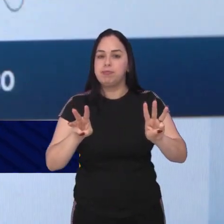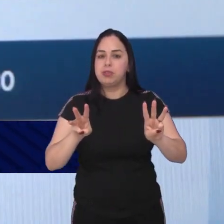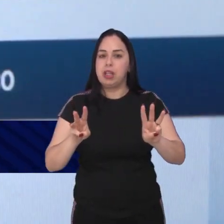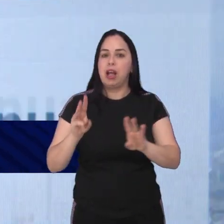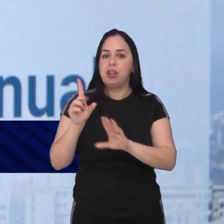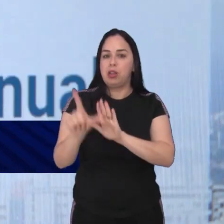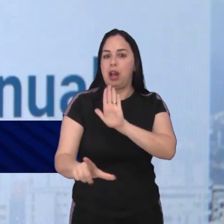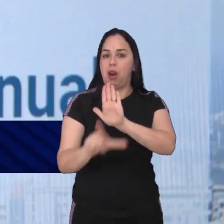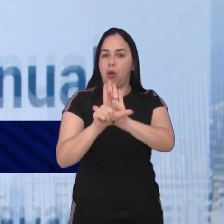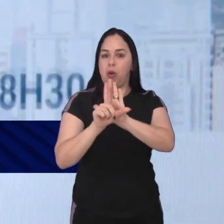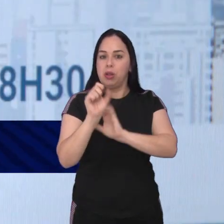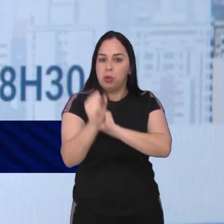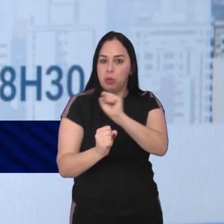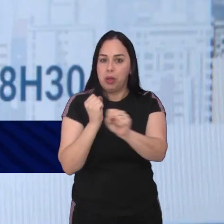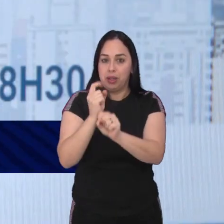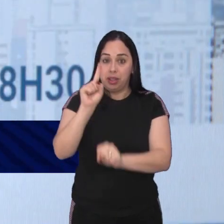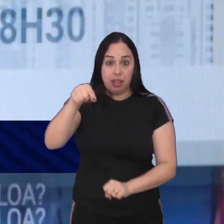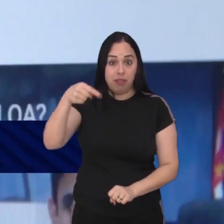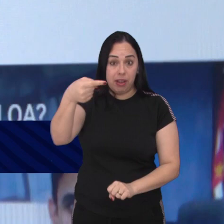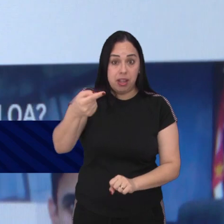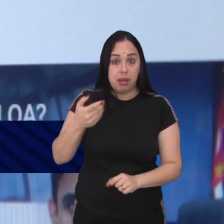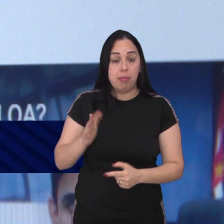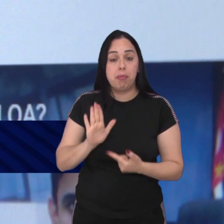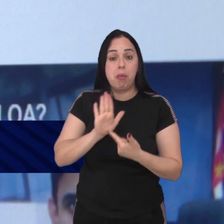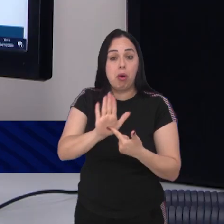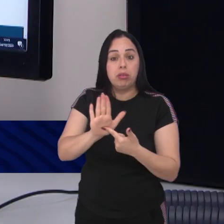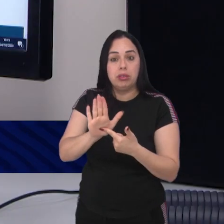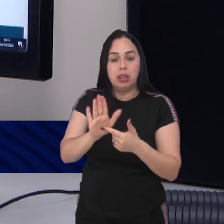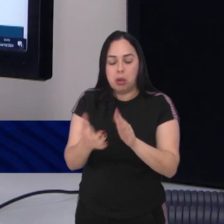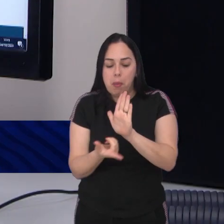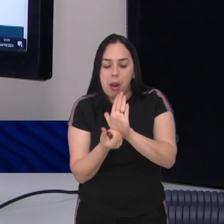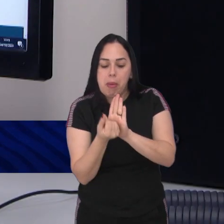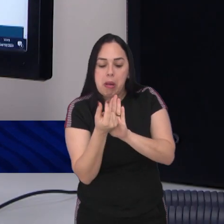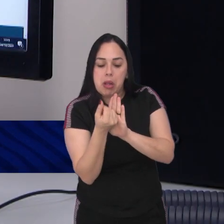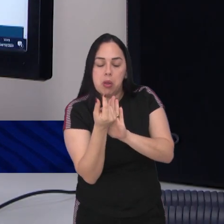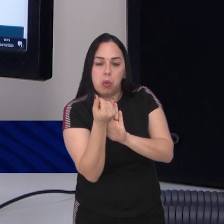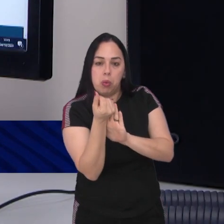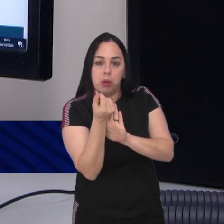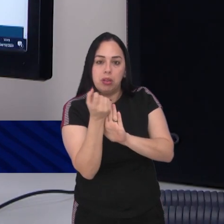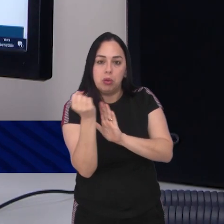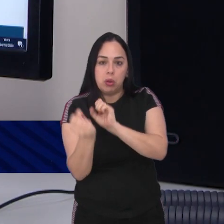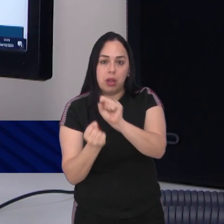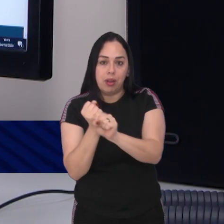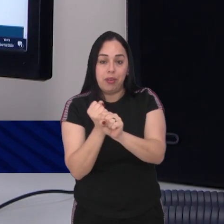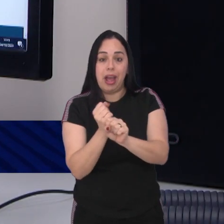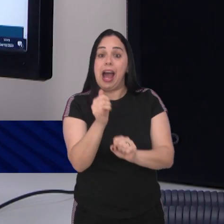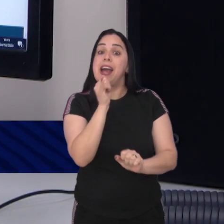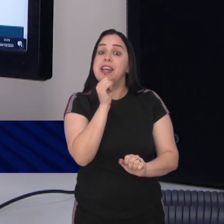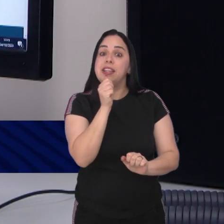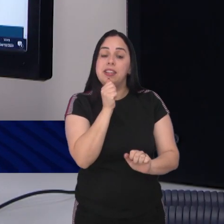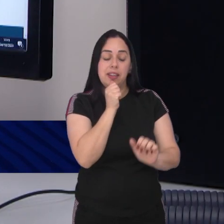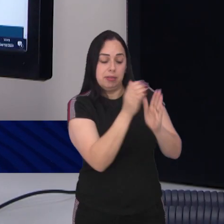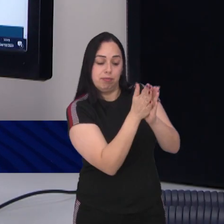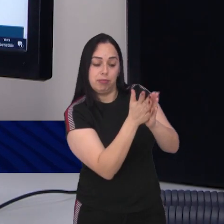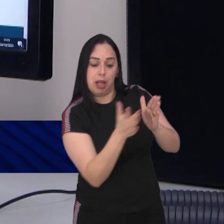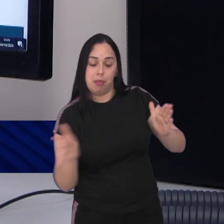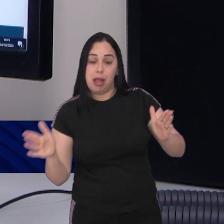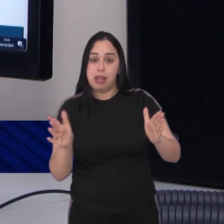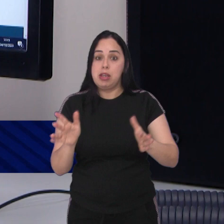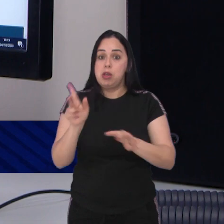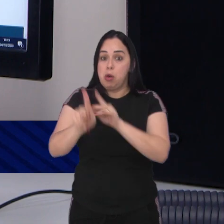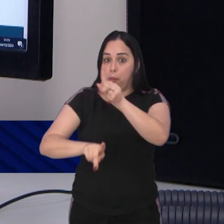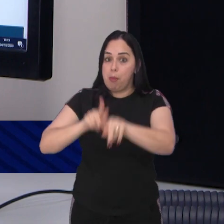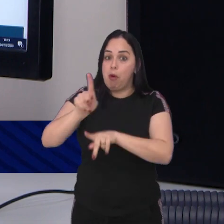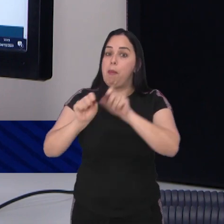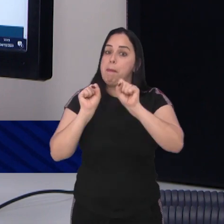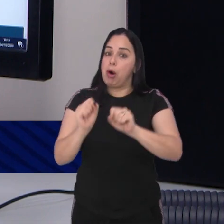hot site com informações sobre a LOA de 2024. Matéria que apresenta o orçamento da cidade para o ano que vem está em